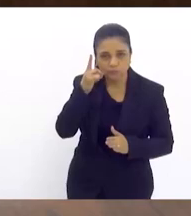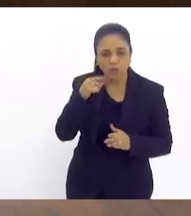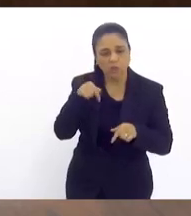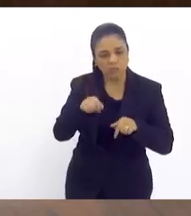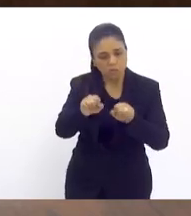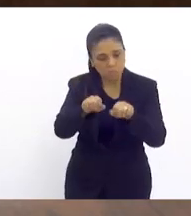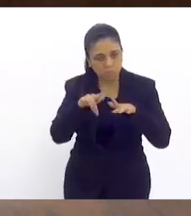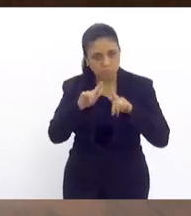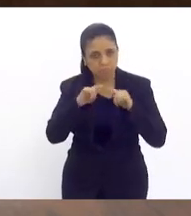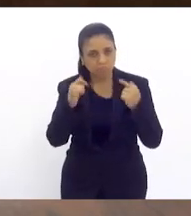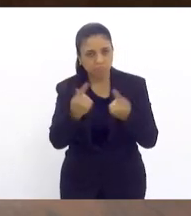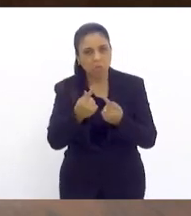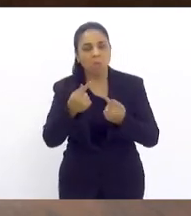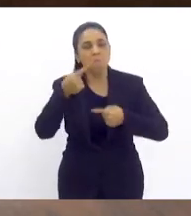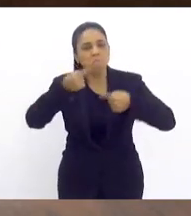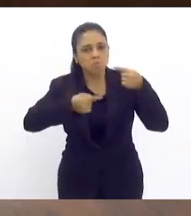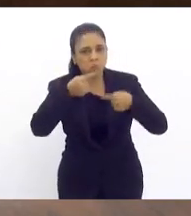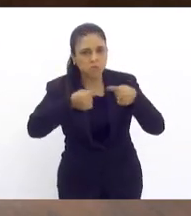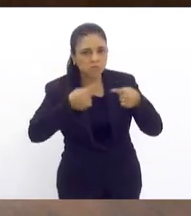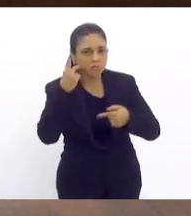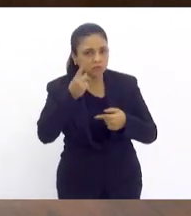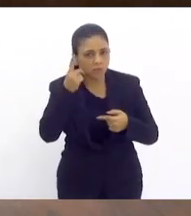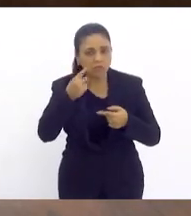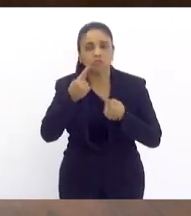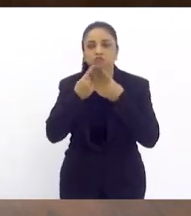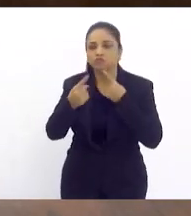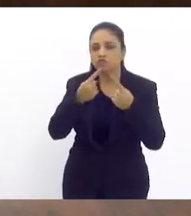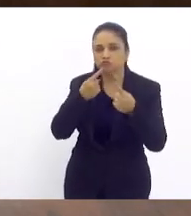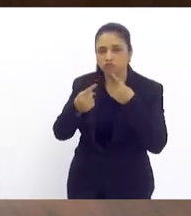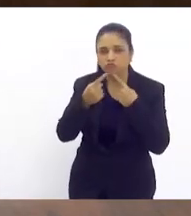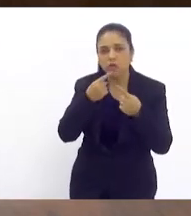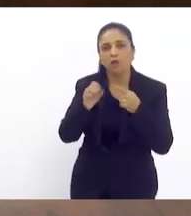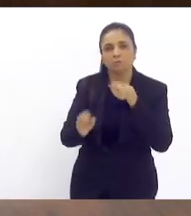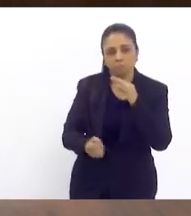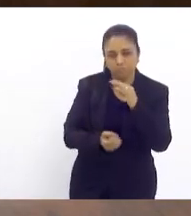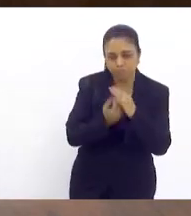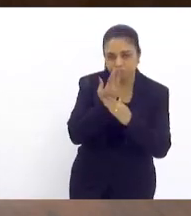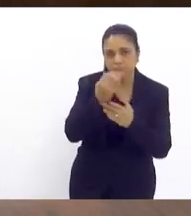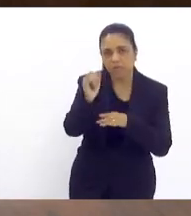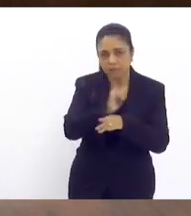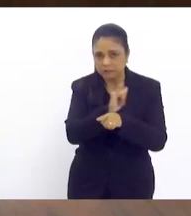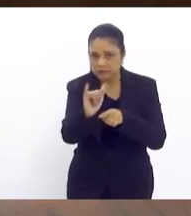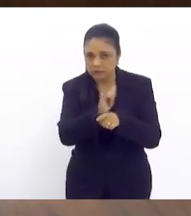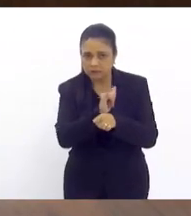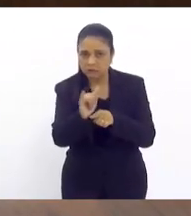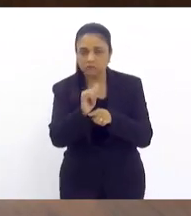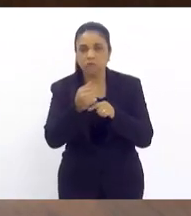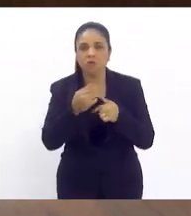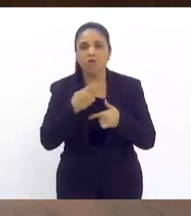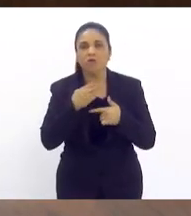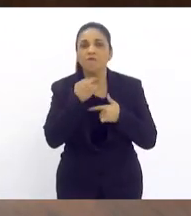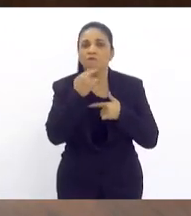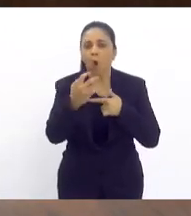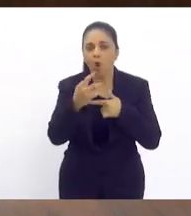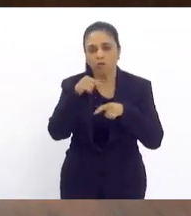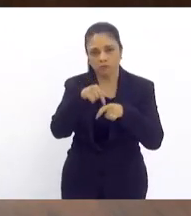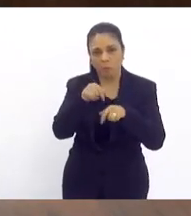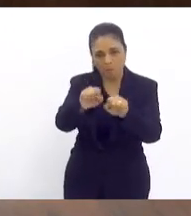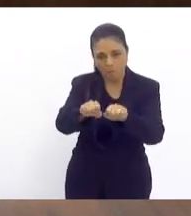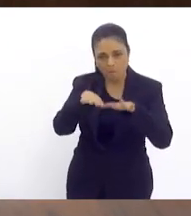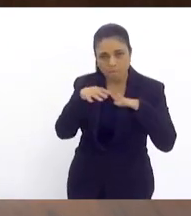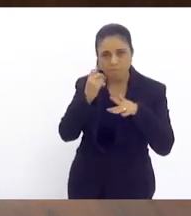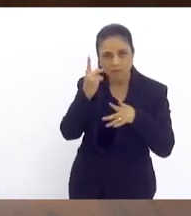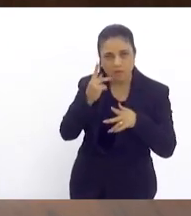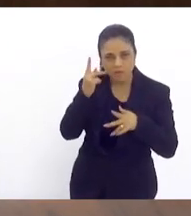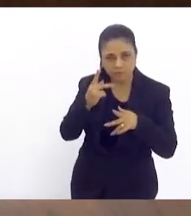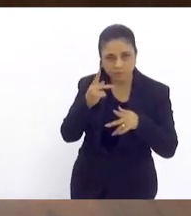políticas e de diálogo para construir de fato essa alternativa e a gente poder dar voz ao Parlamento E aí por fim mesmo